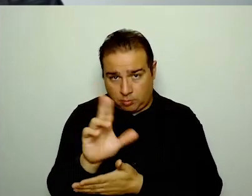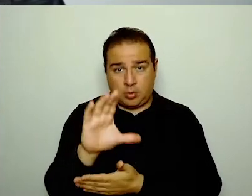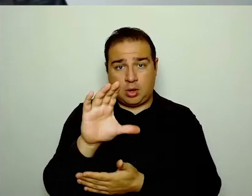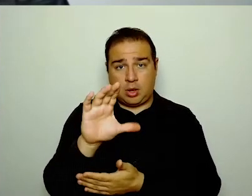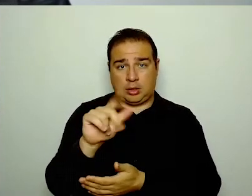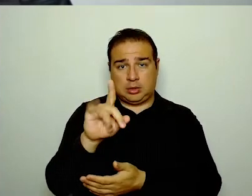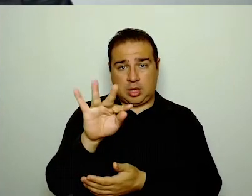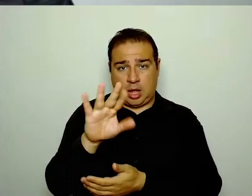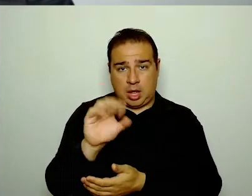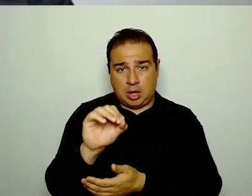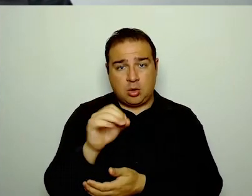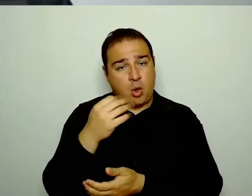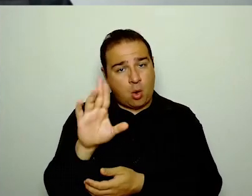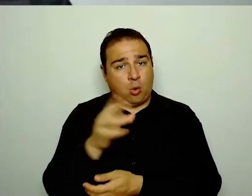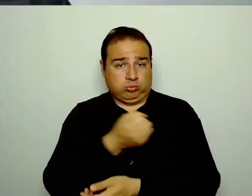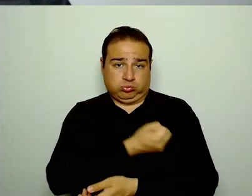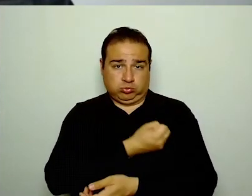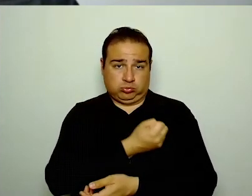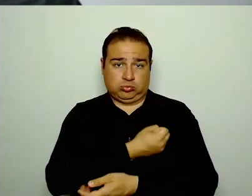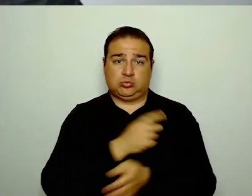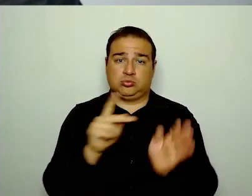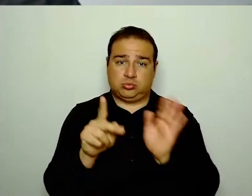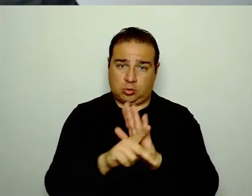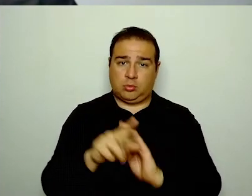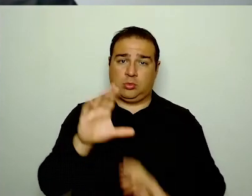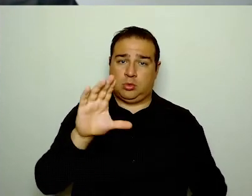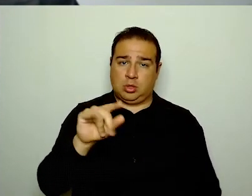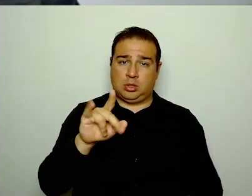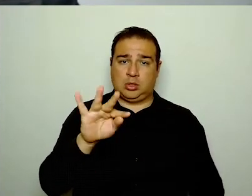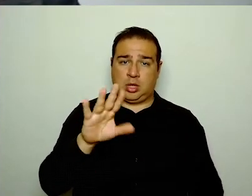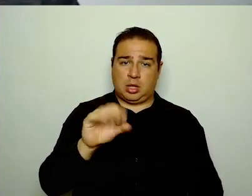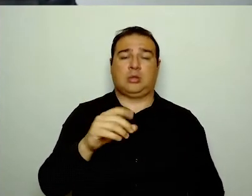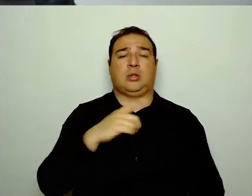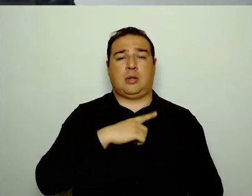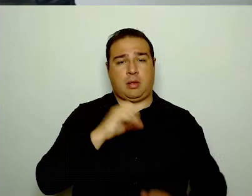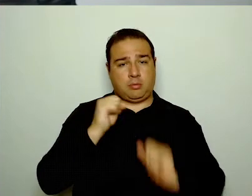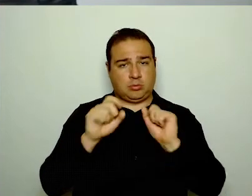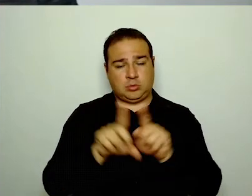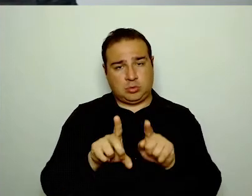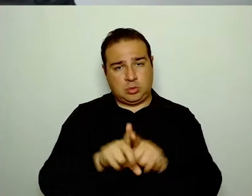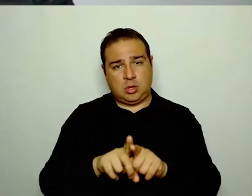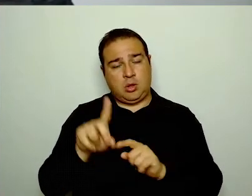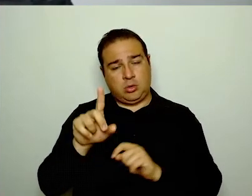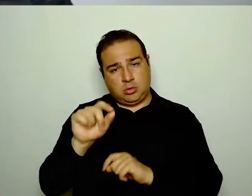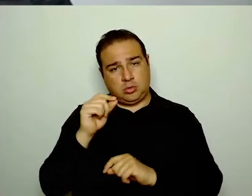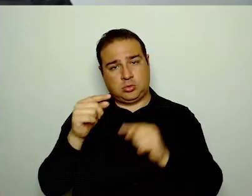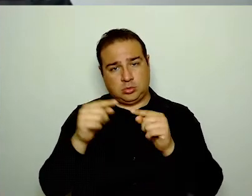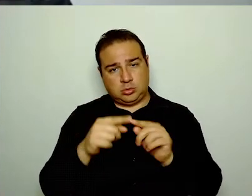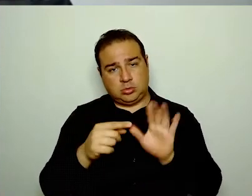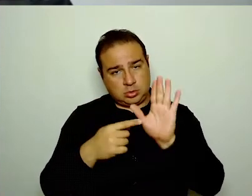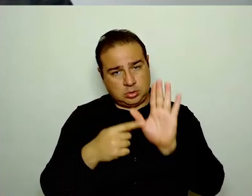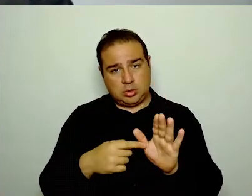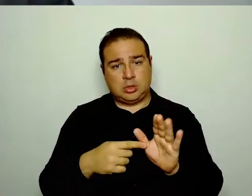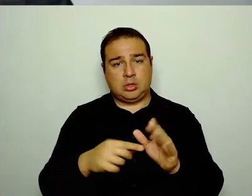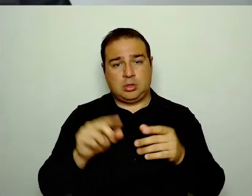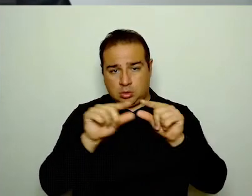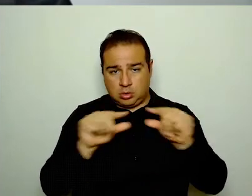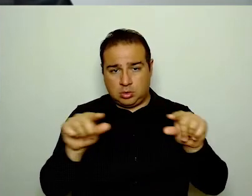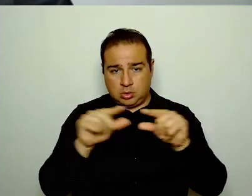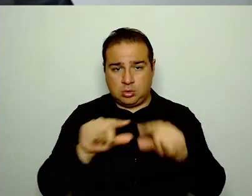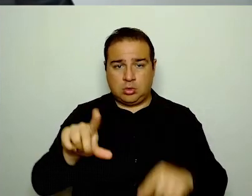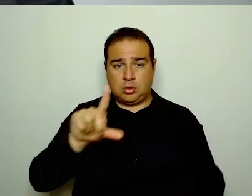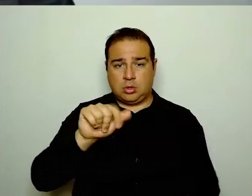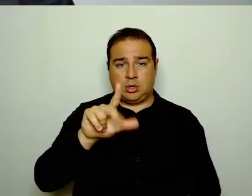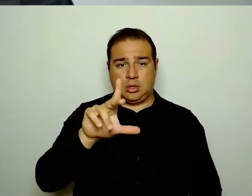o nome do candidato ou o número do candidato, também podendo votar